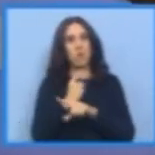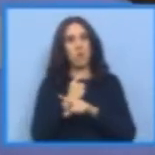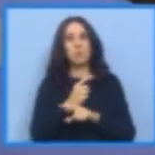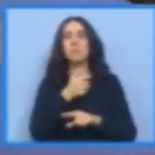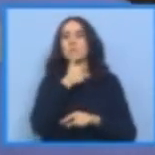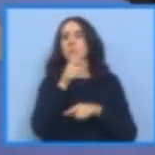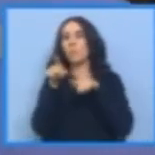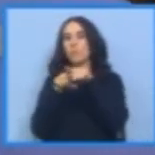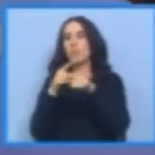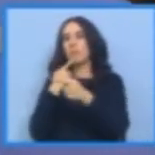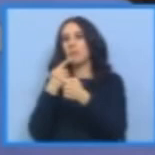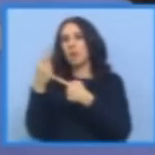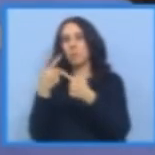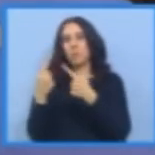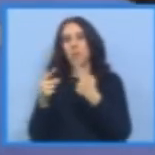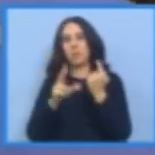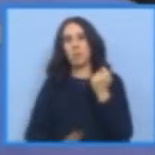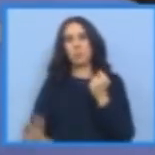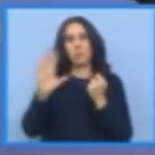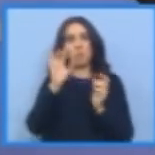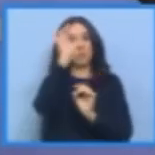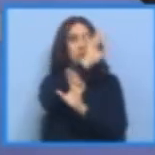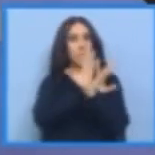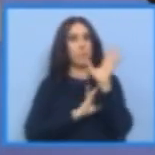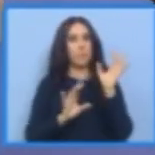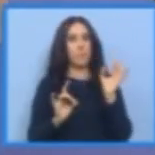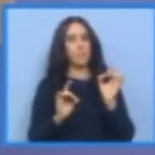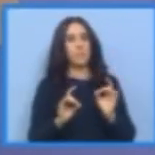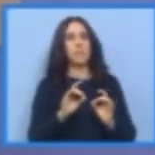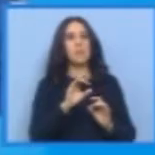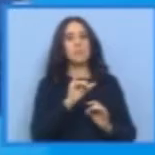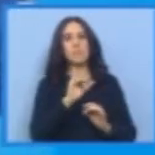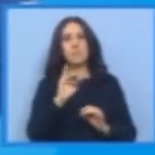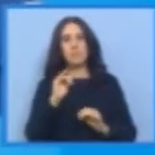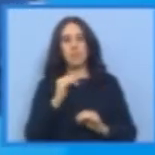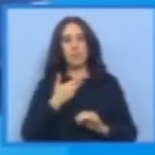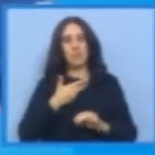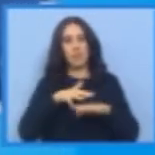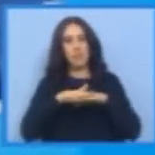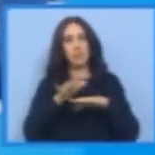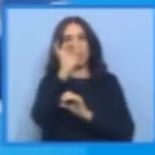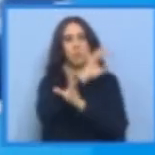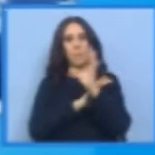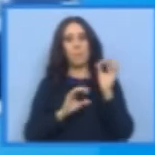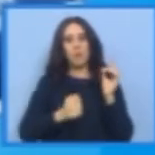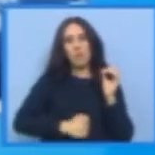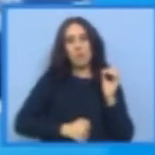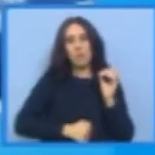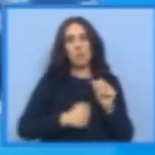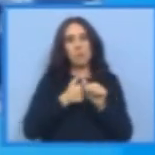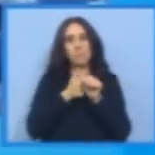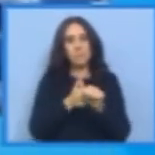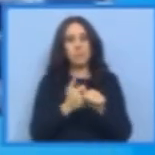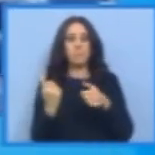decisores políticos a nível nacional e a nível europeu, através da CITSE, da Rede Europeia de Organizações Católicas de Café, que é o